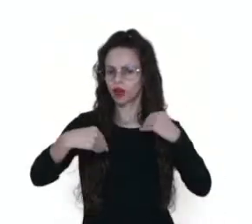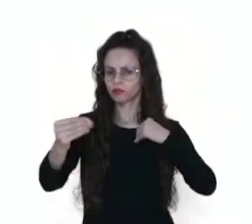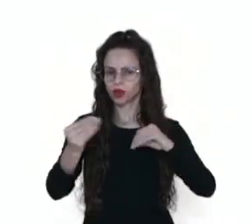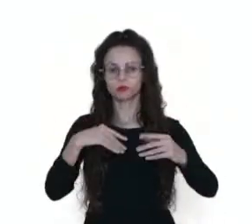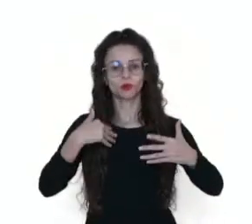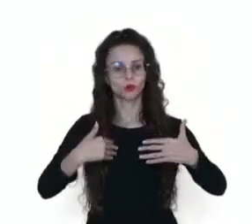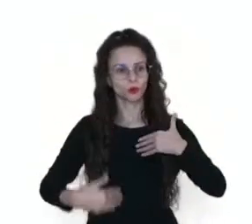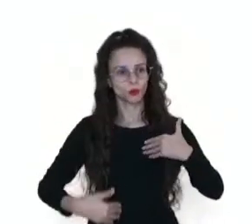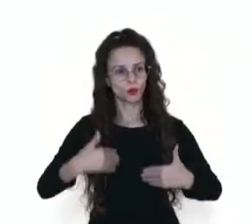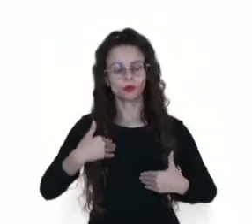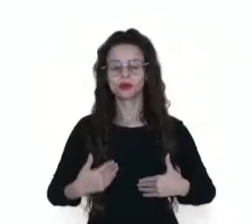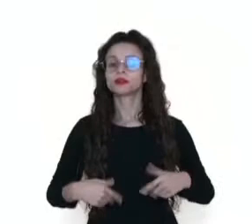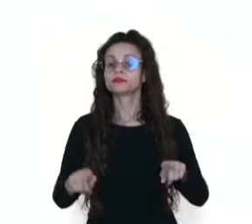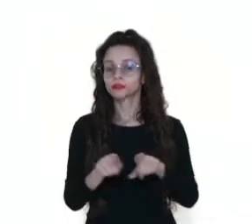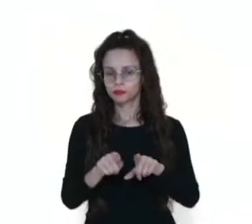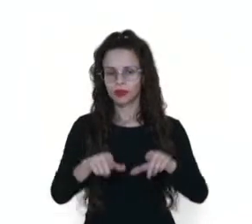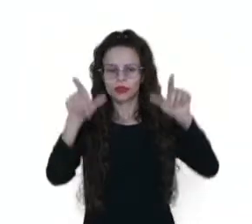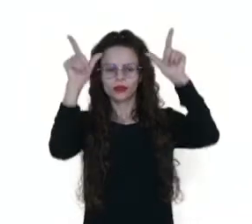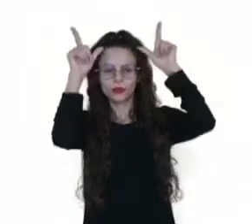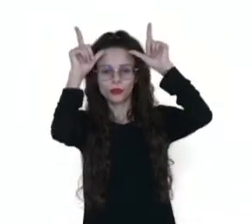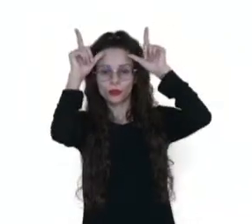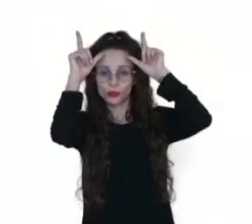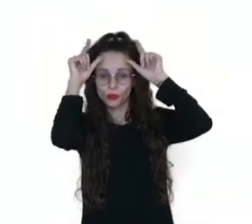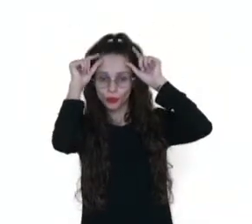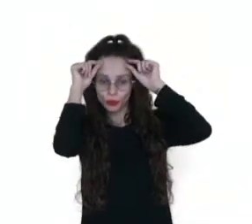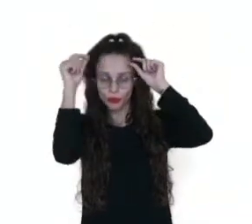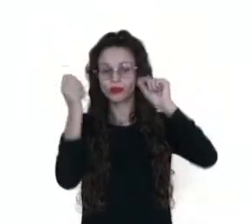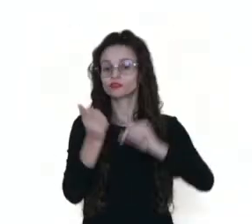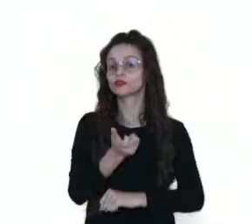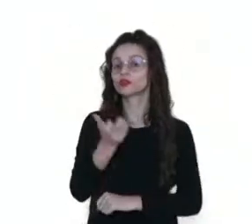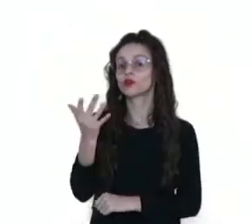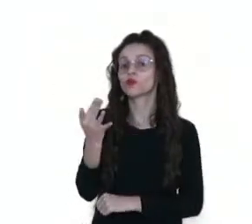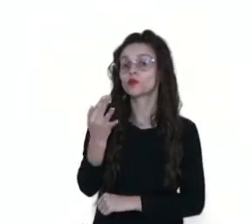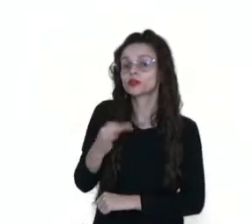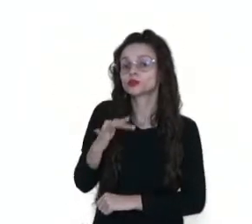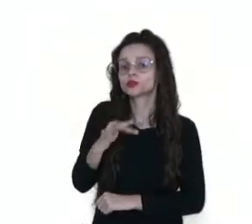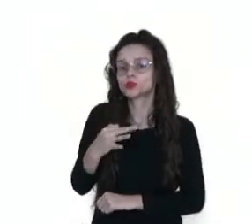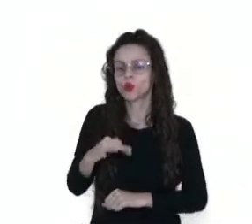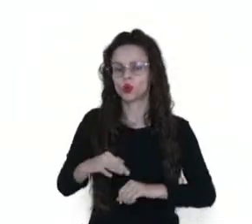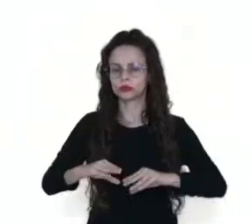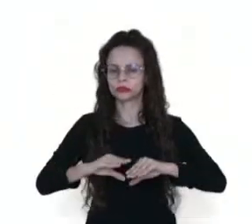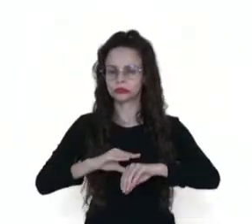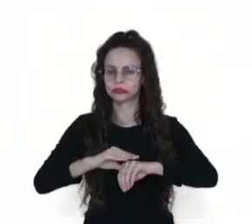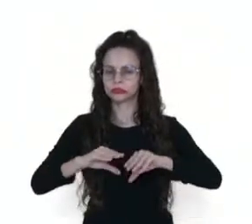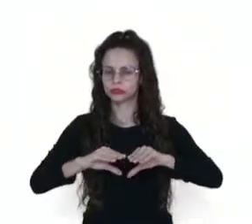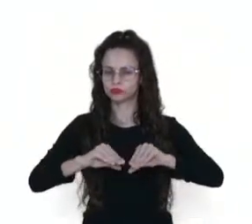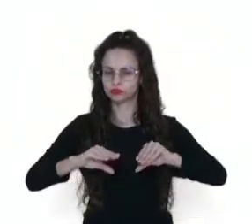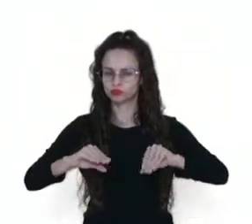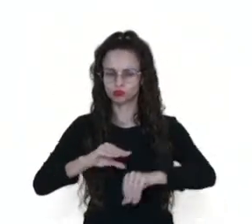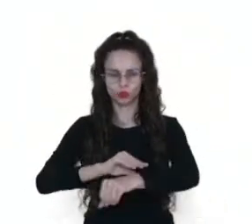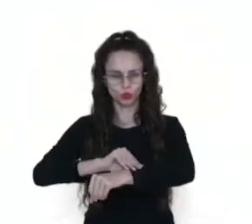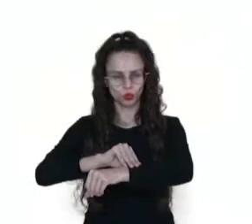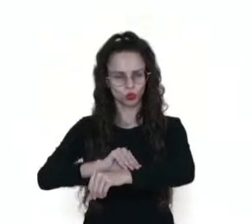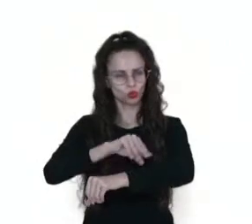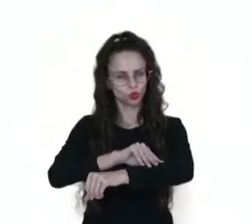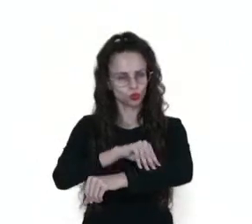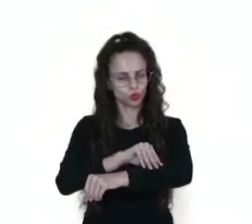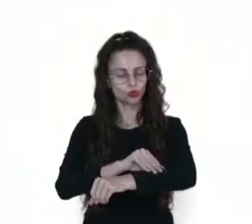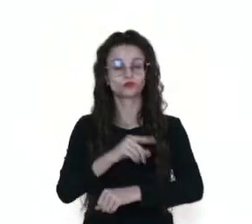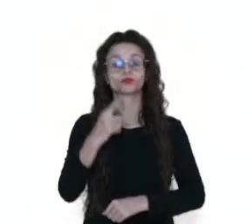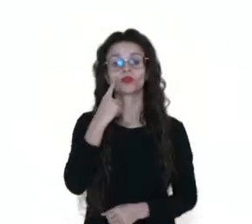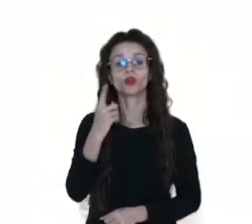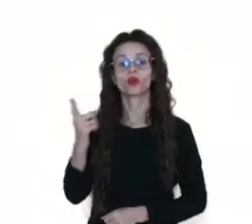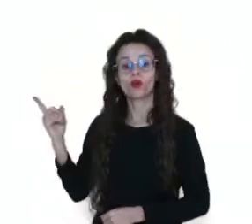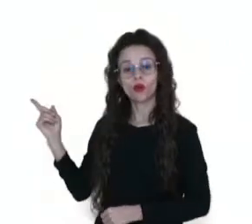elasticidade e o alívio de determinadas dores musculares. Então observem a imagem, né? Então